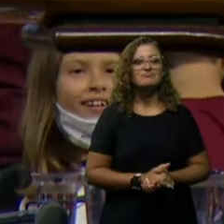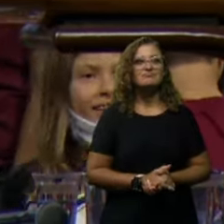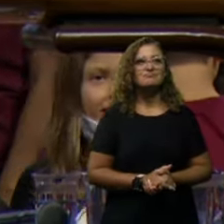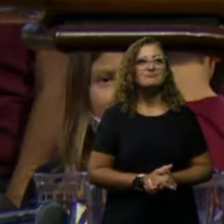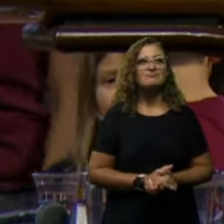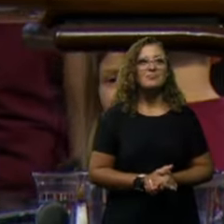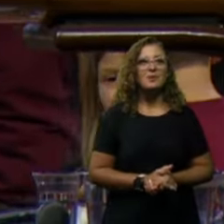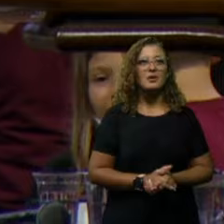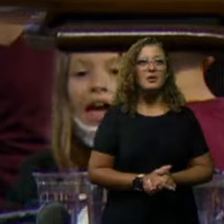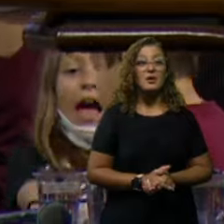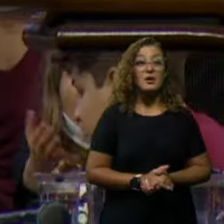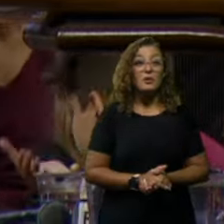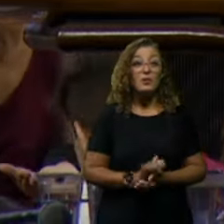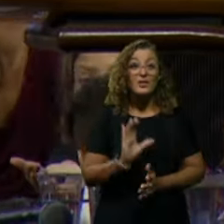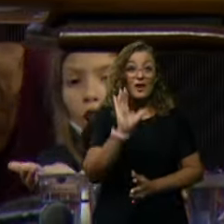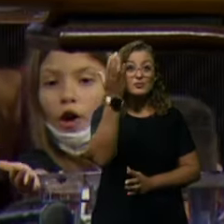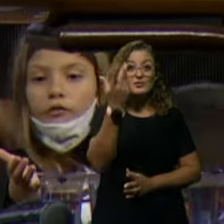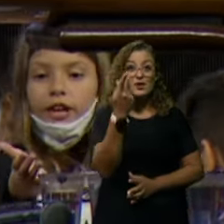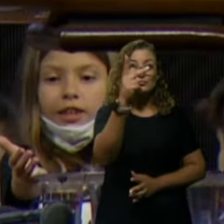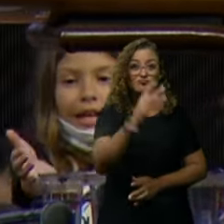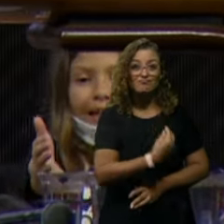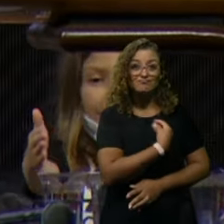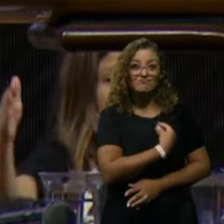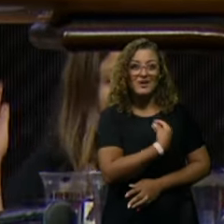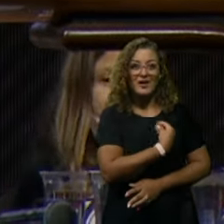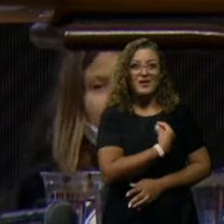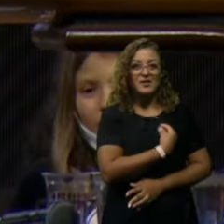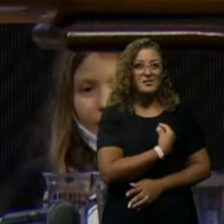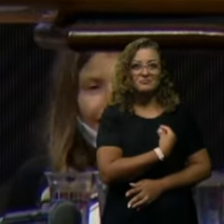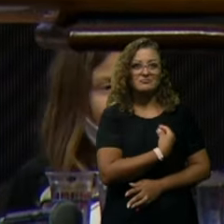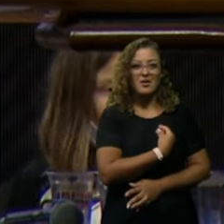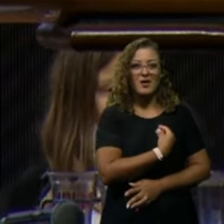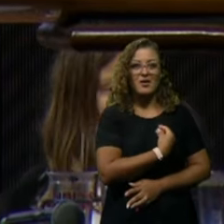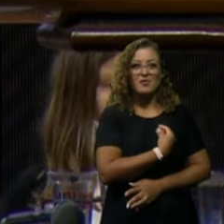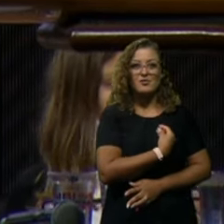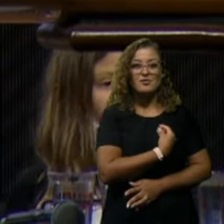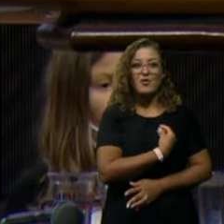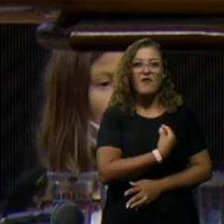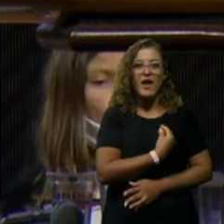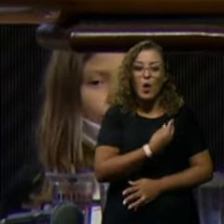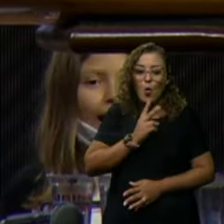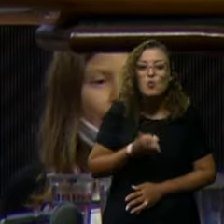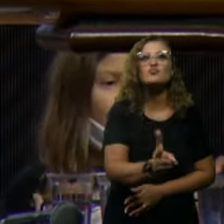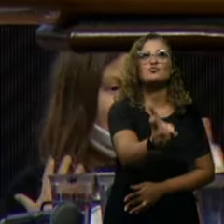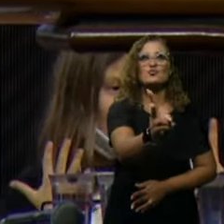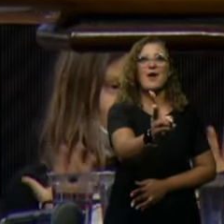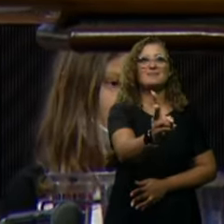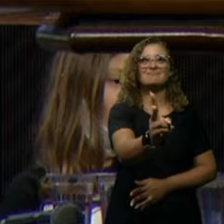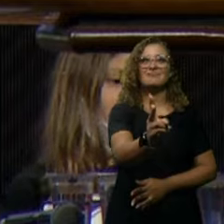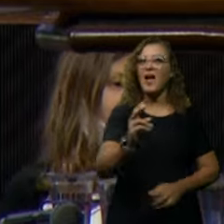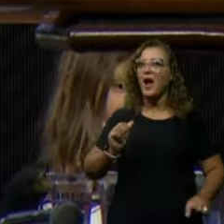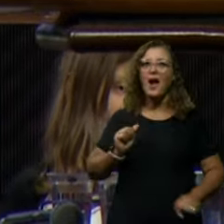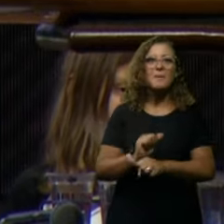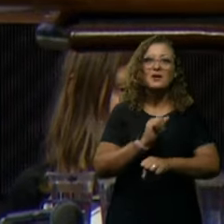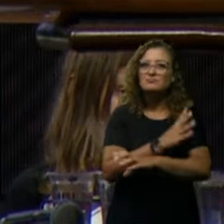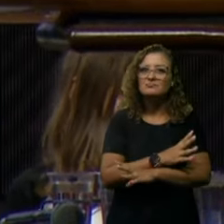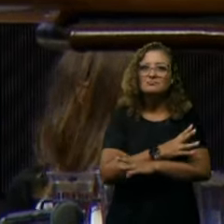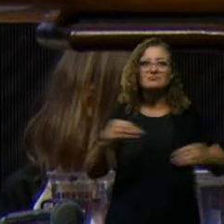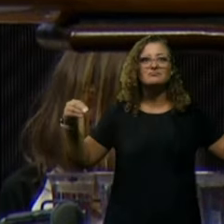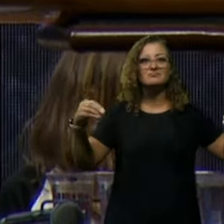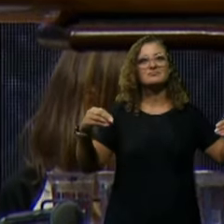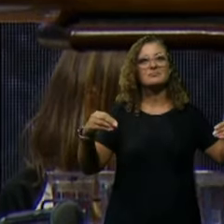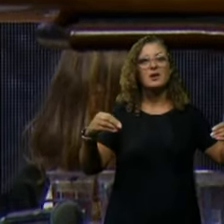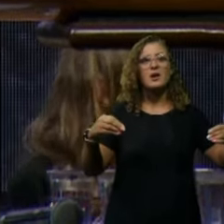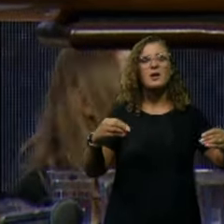o que o que você tá passando e não vai passar por você como assim